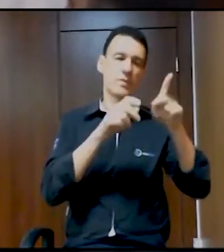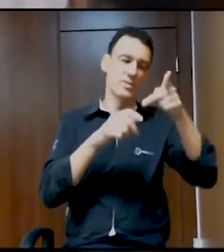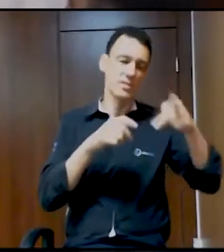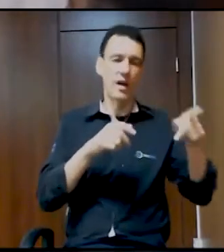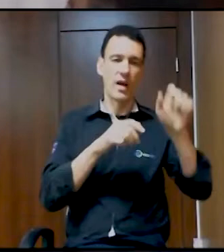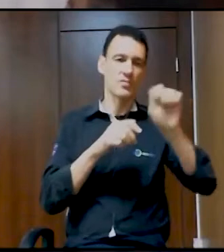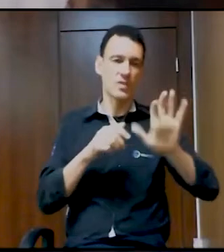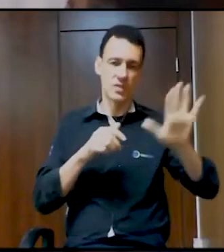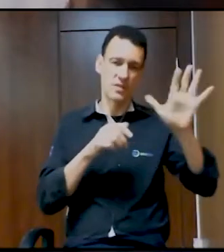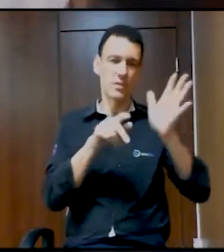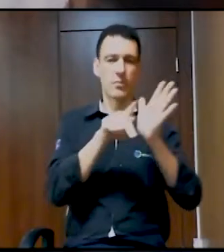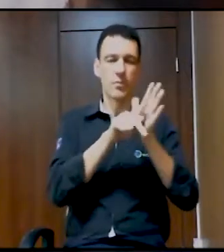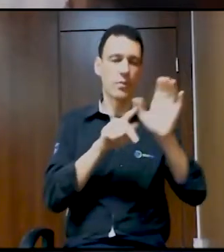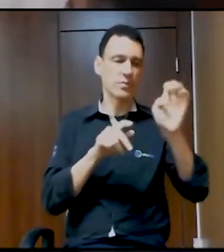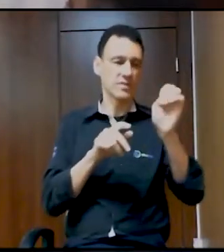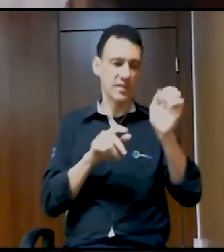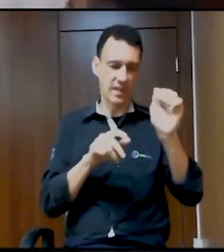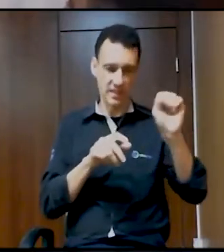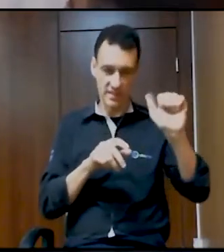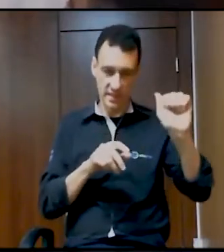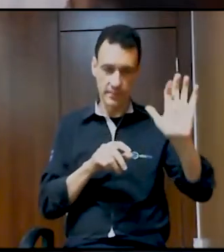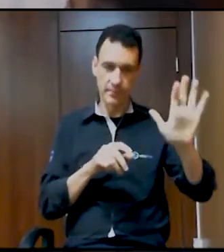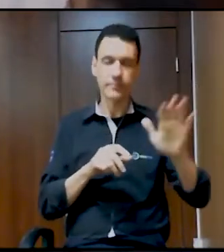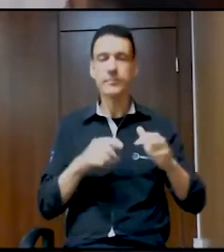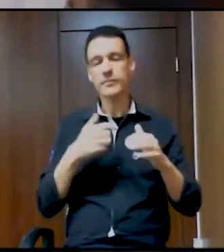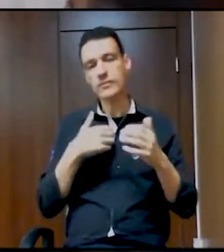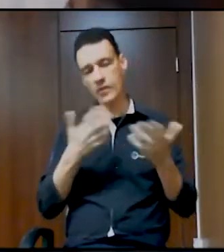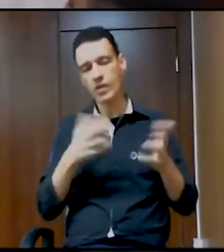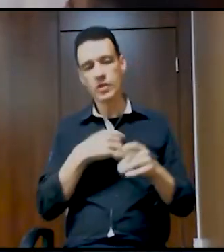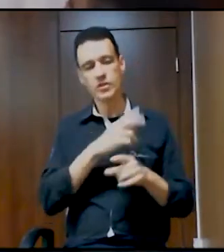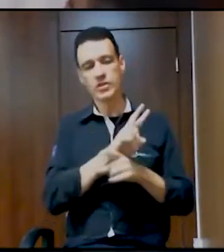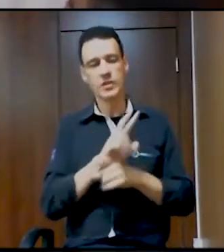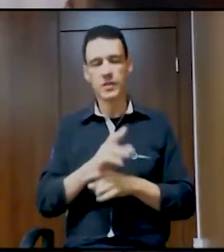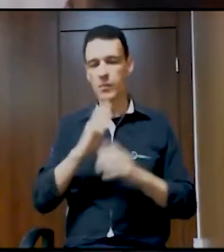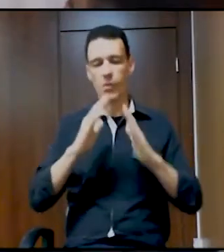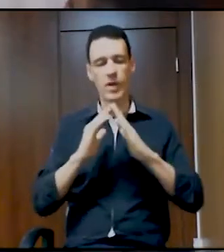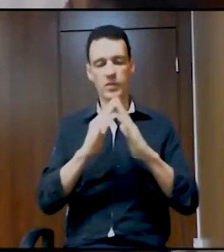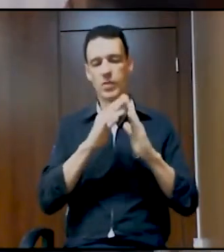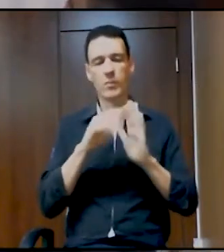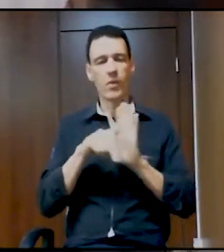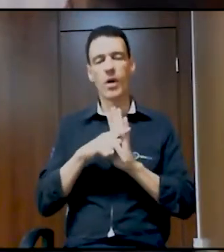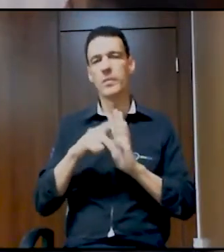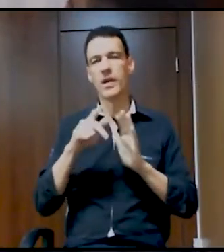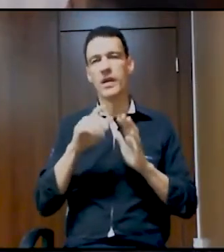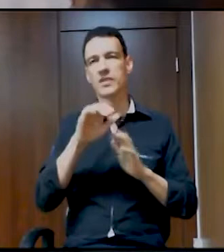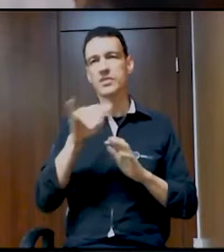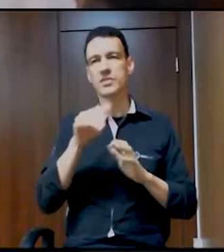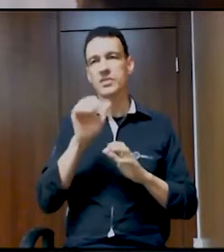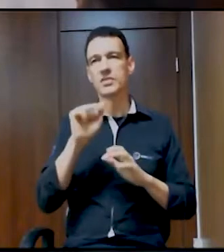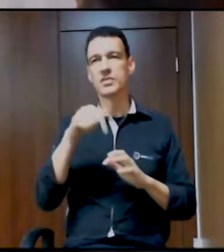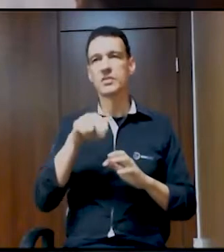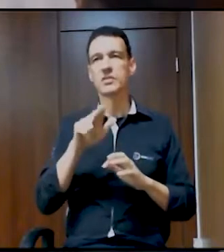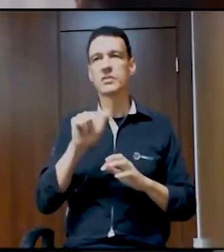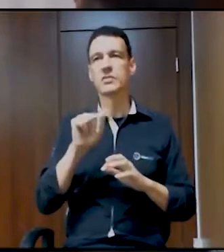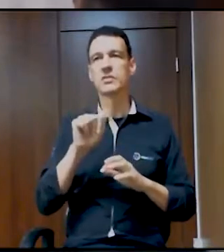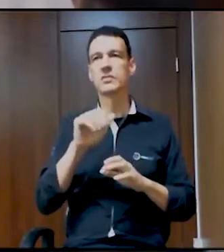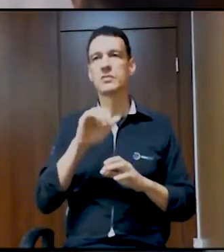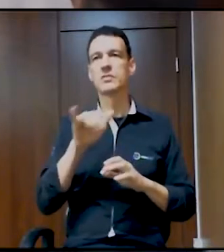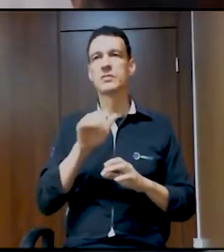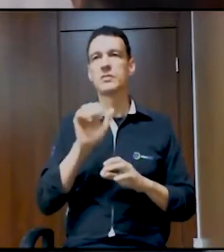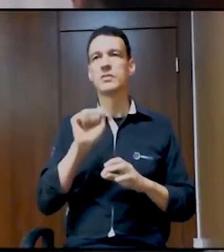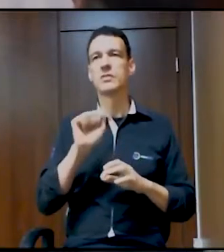aqui representando os moradores da ponte do Jaguaré, da comunidade, que já se existe ali